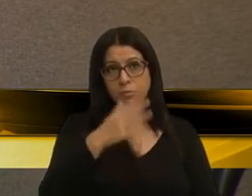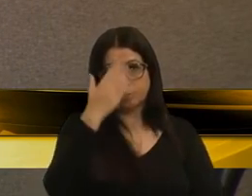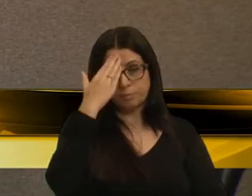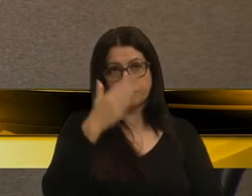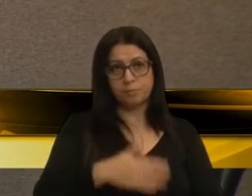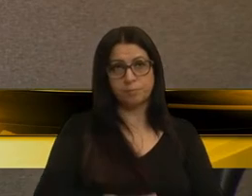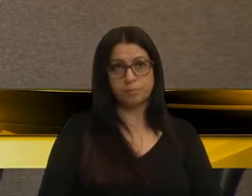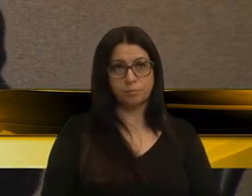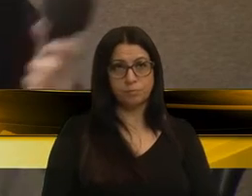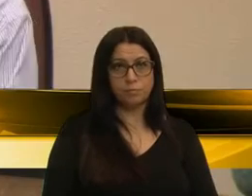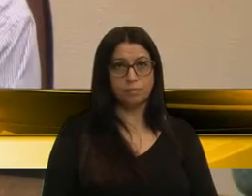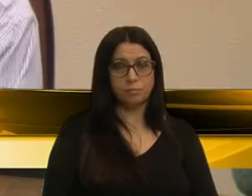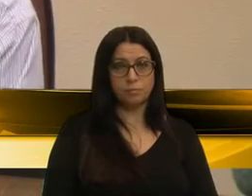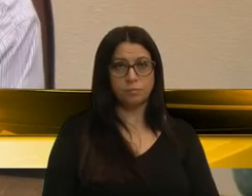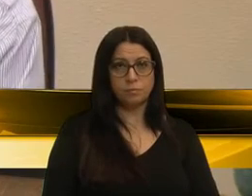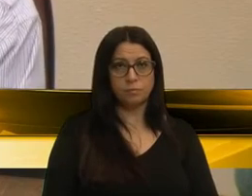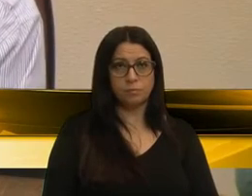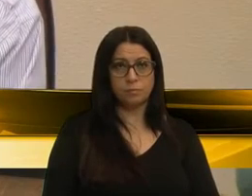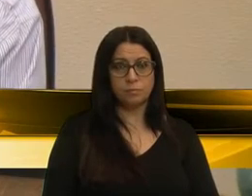Muito obrigado.